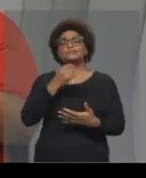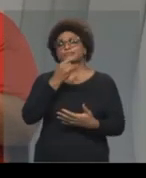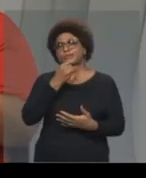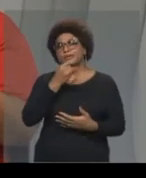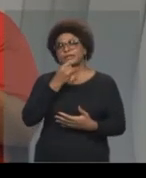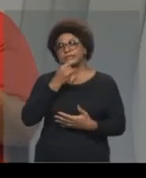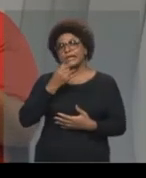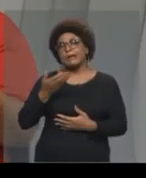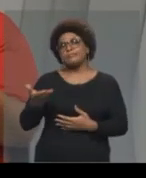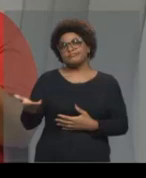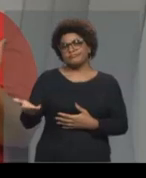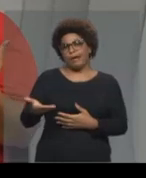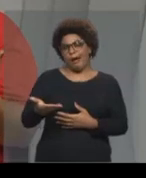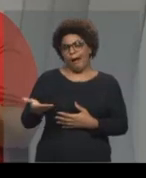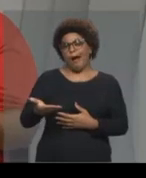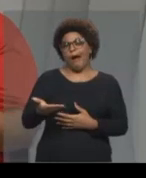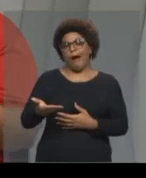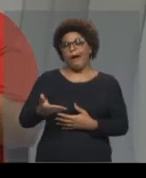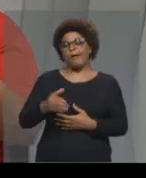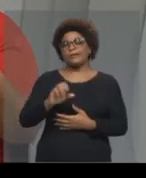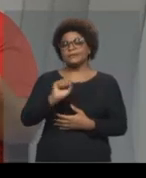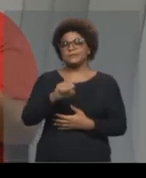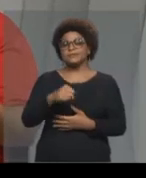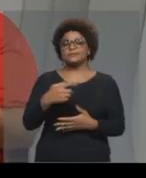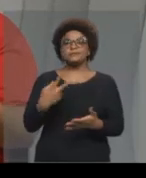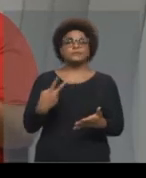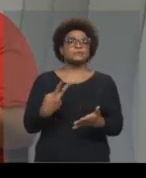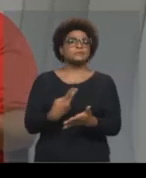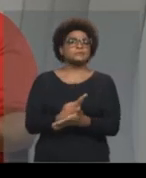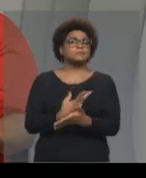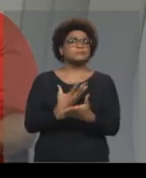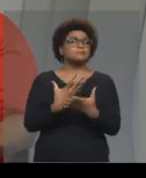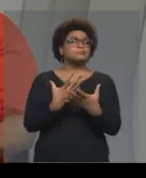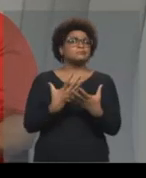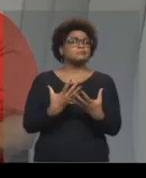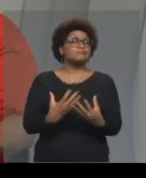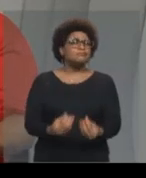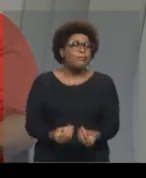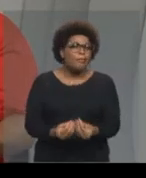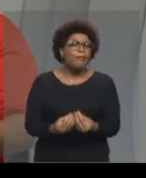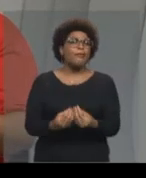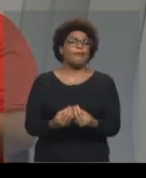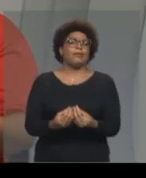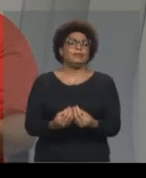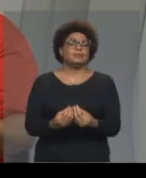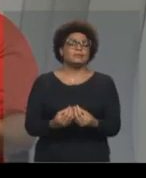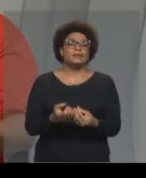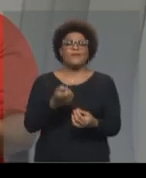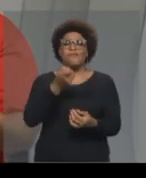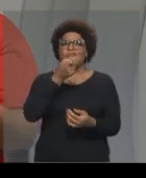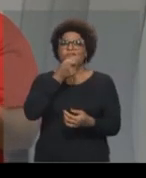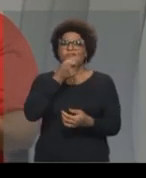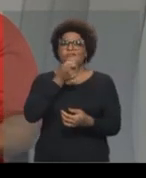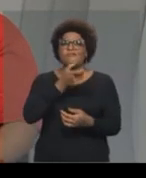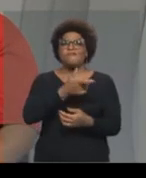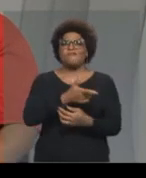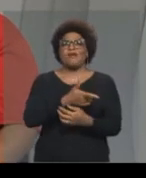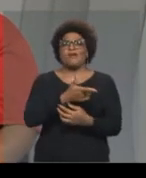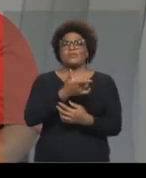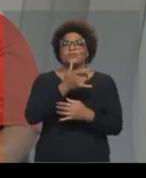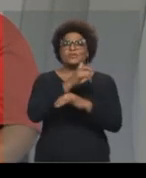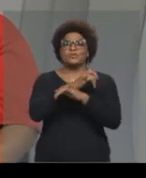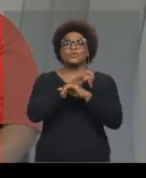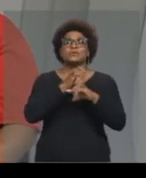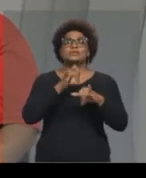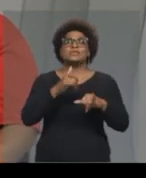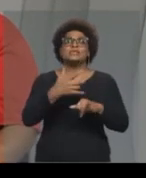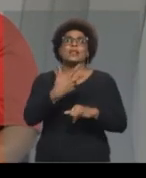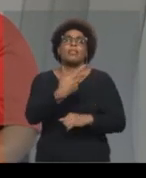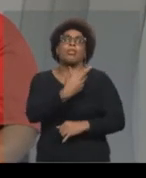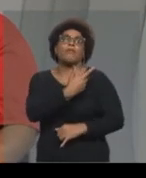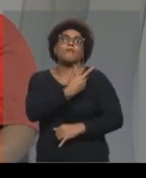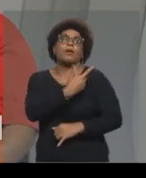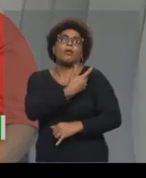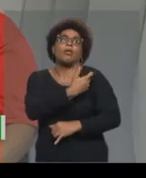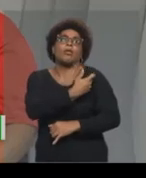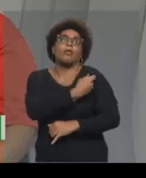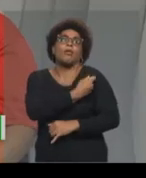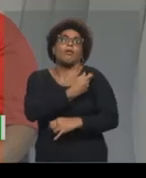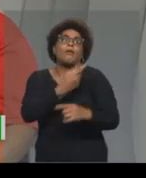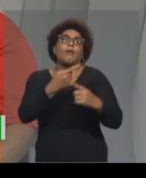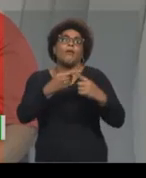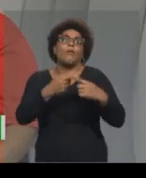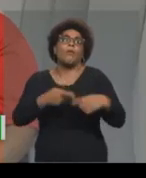gente tem ouvido e lido e visto muitas notícias sobre a vacina, né, contra o